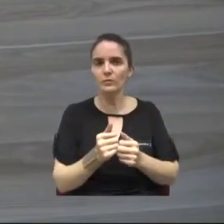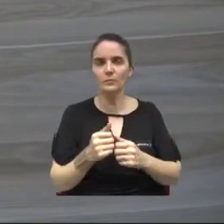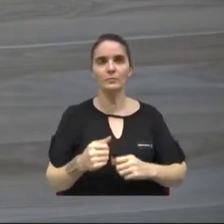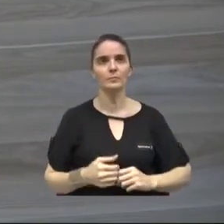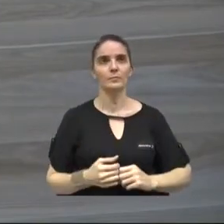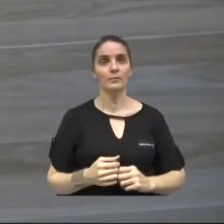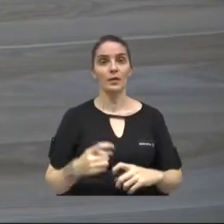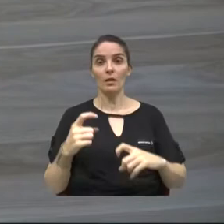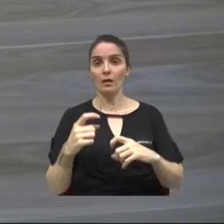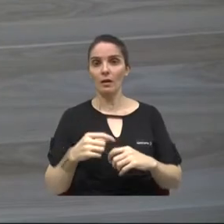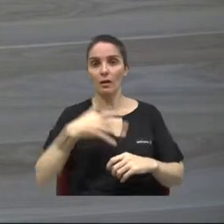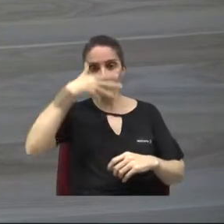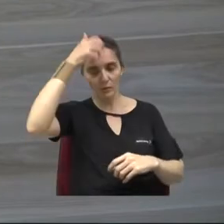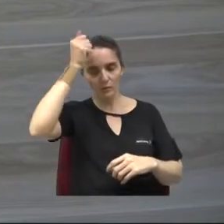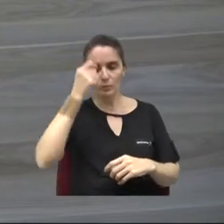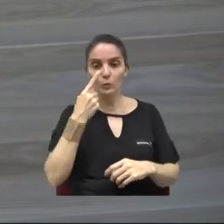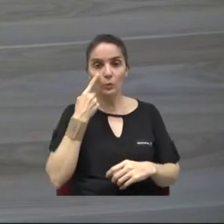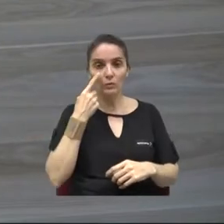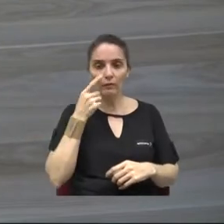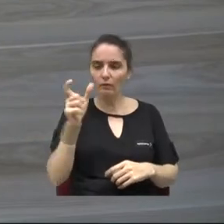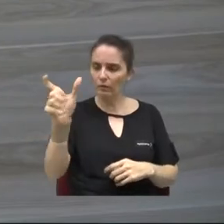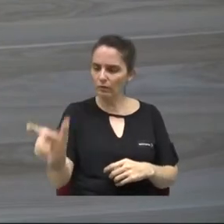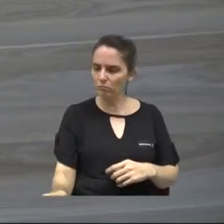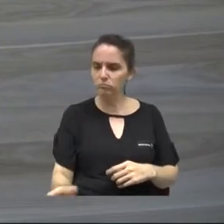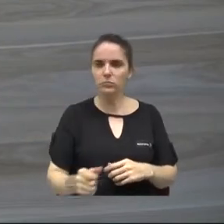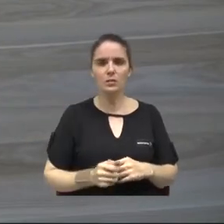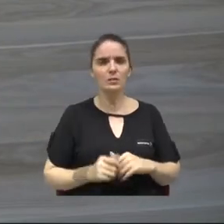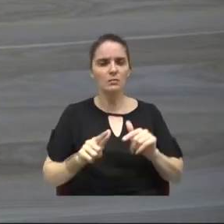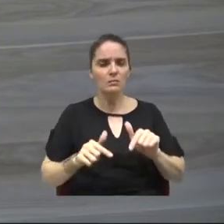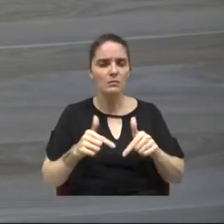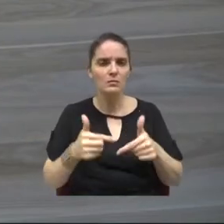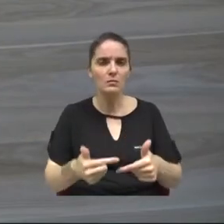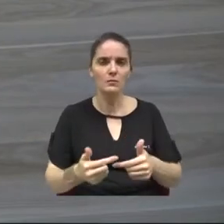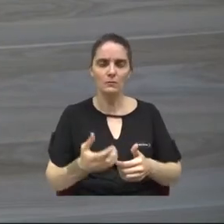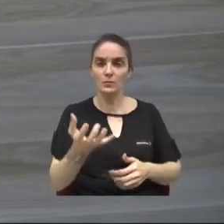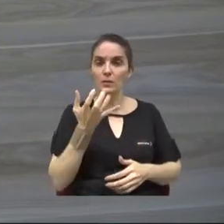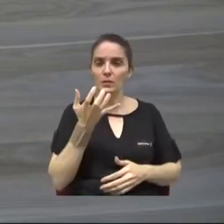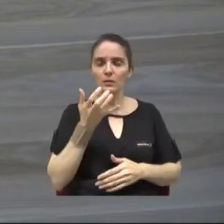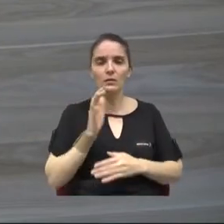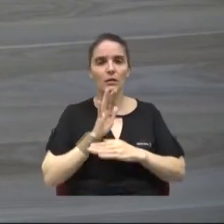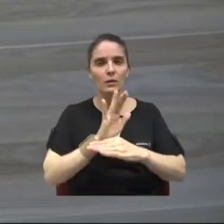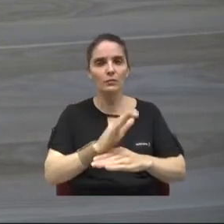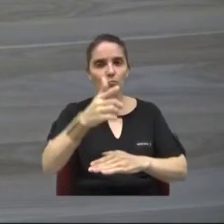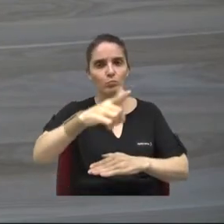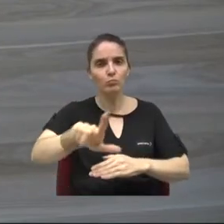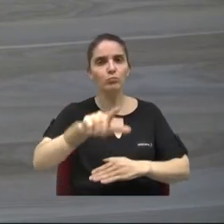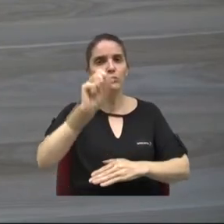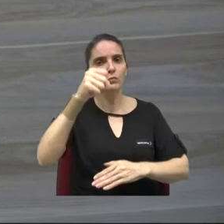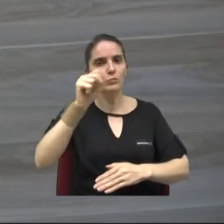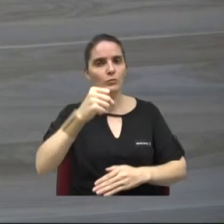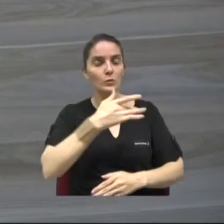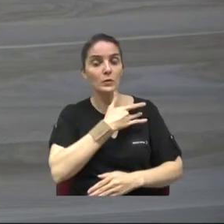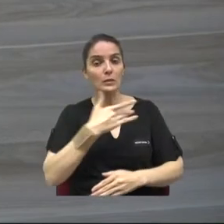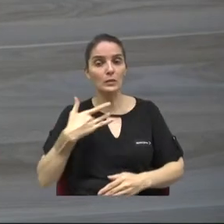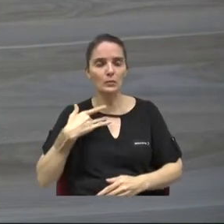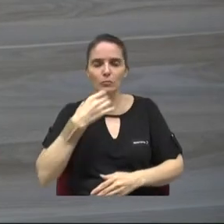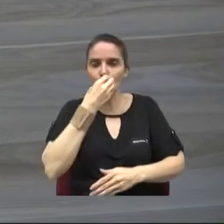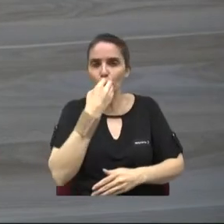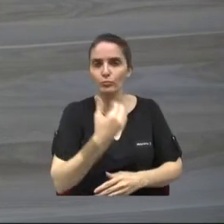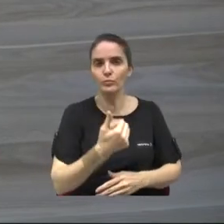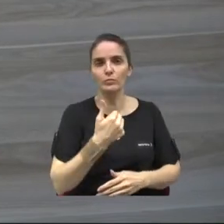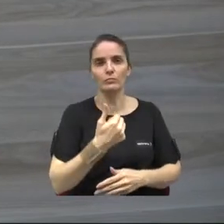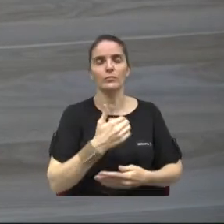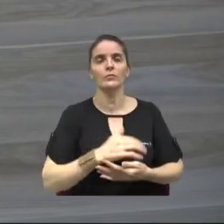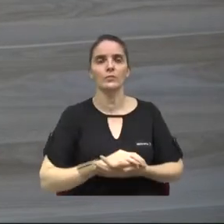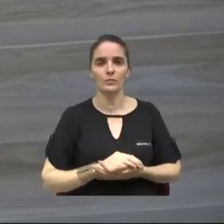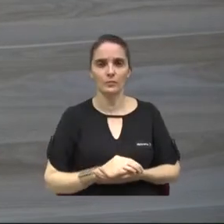boa vontade nele de realmente fazer a pessoa adquirir a saúde necessária, a